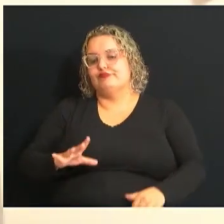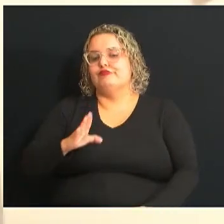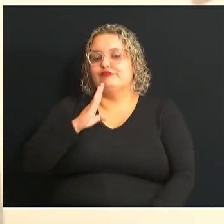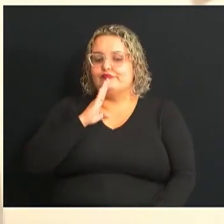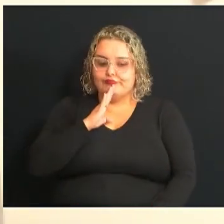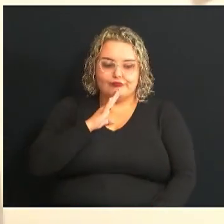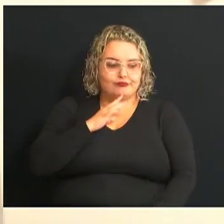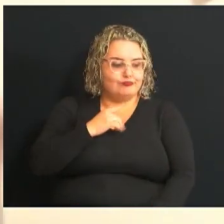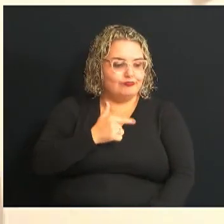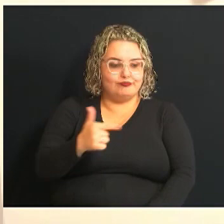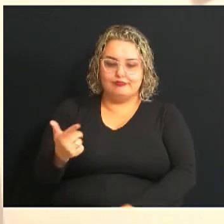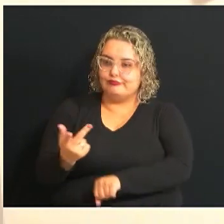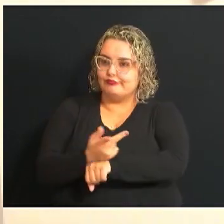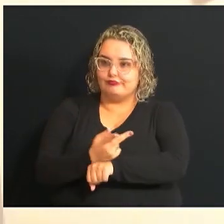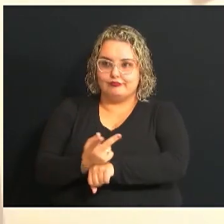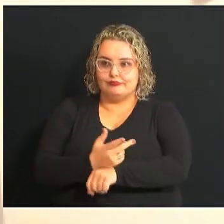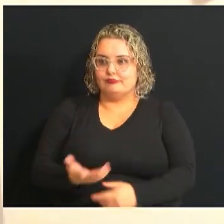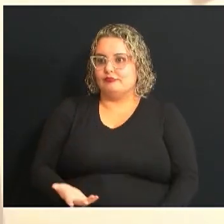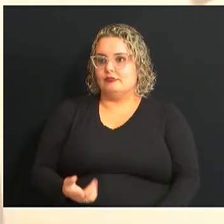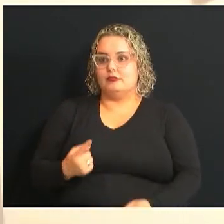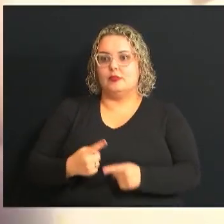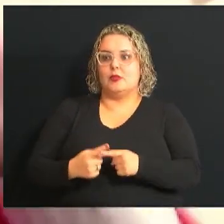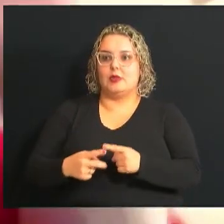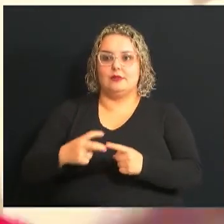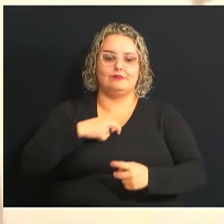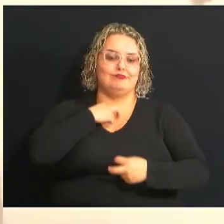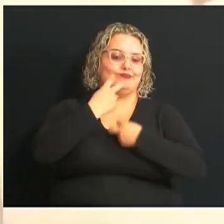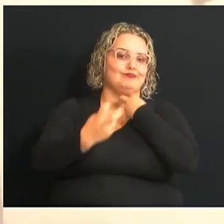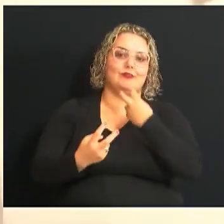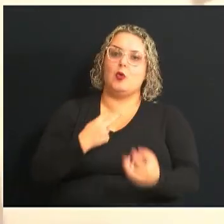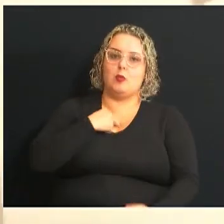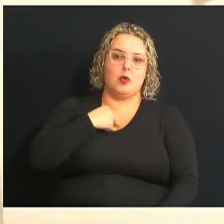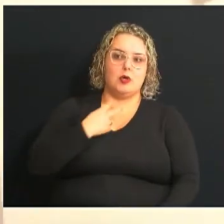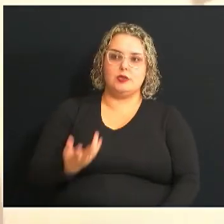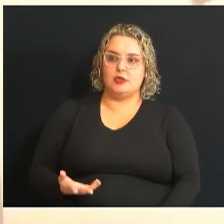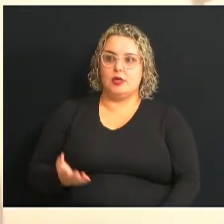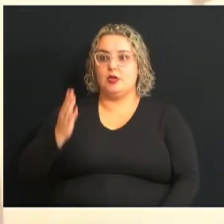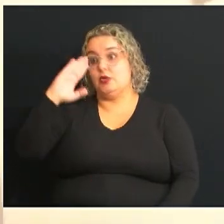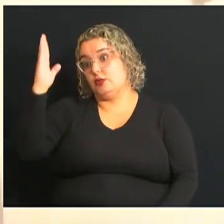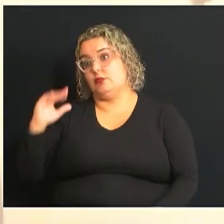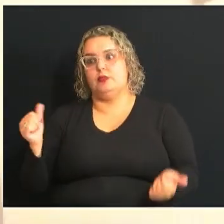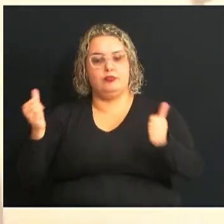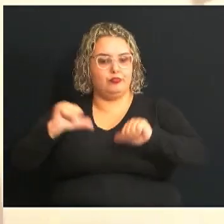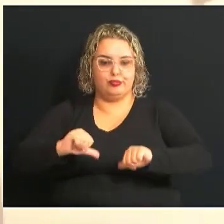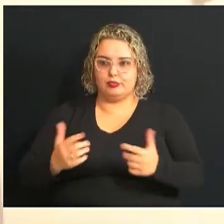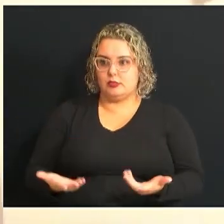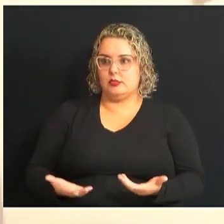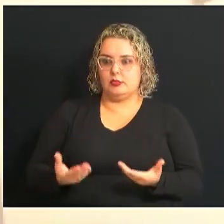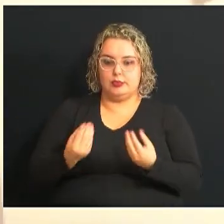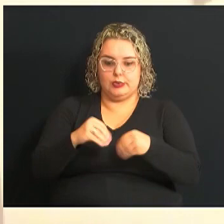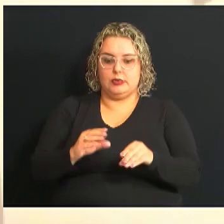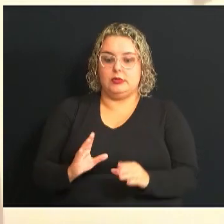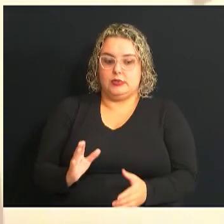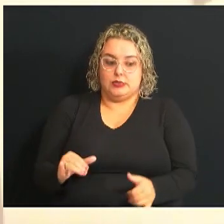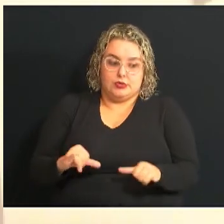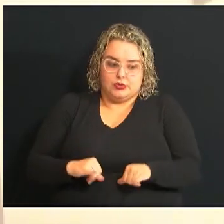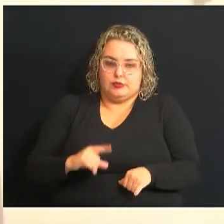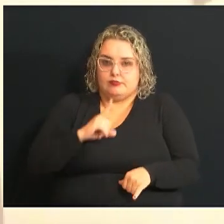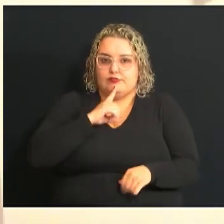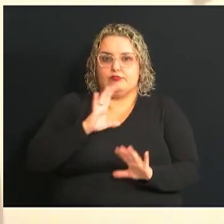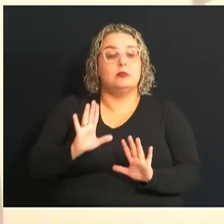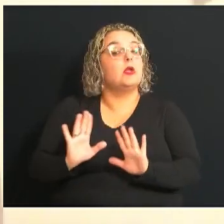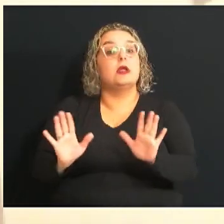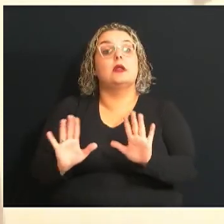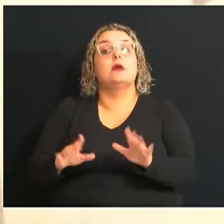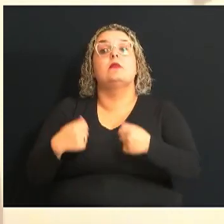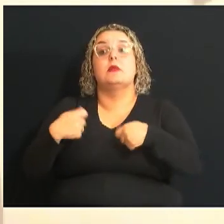ajuda, porque sente que não pode verbalizar, né? Sente que, não, no Brasil as coisas estão pior, então deixa eu sofrer quietinho aqui. E não, a gente tem que